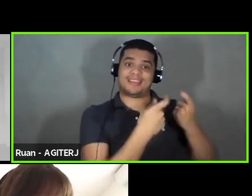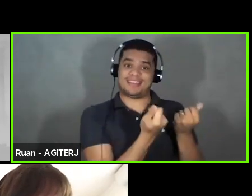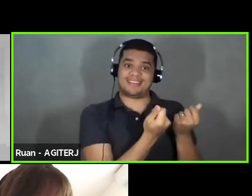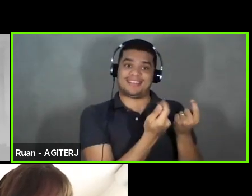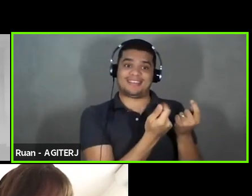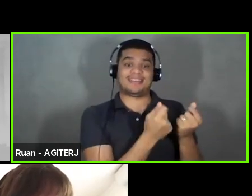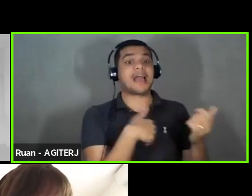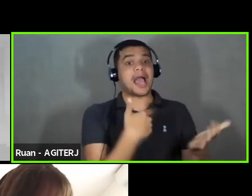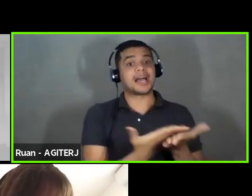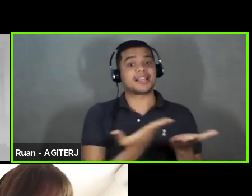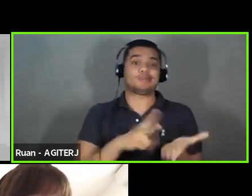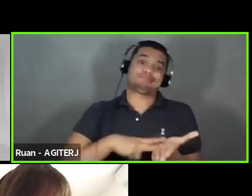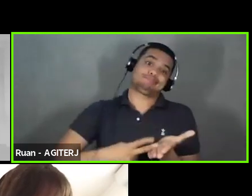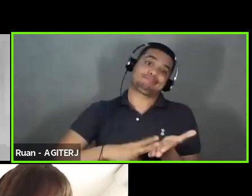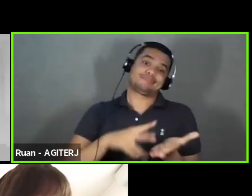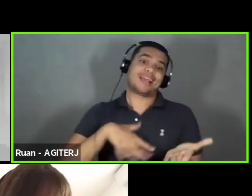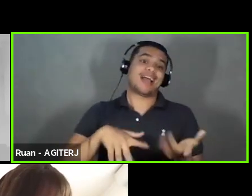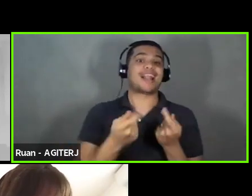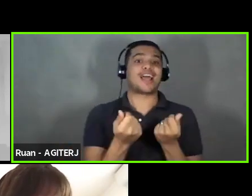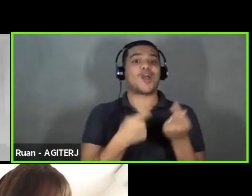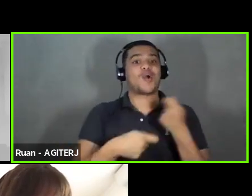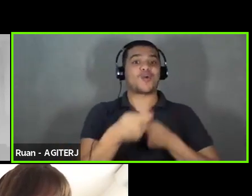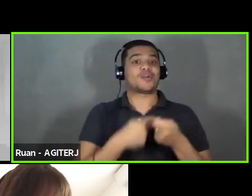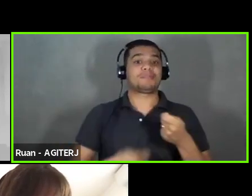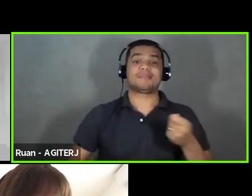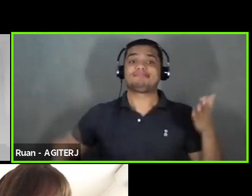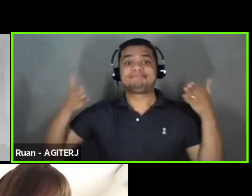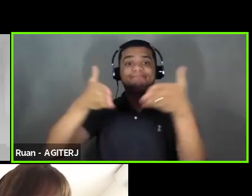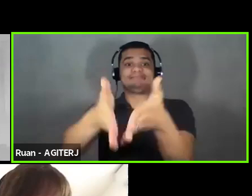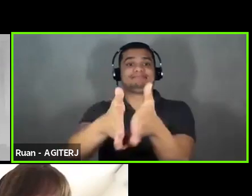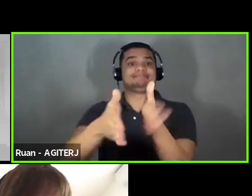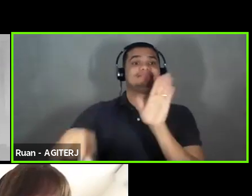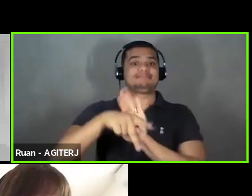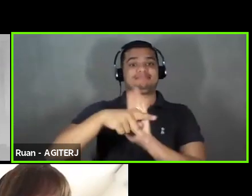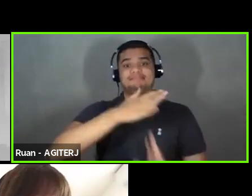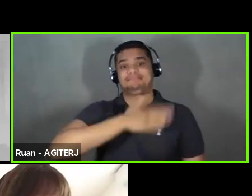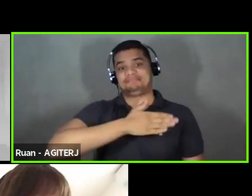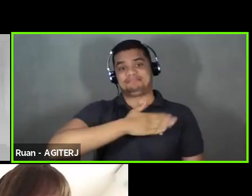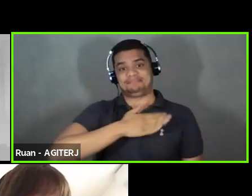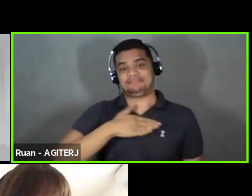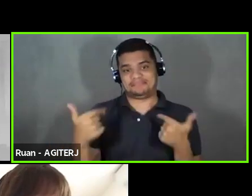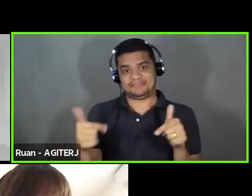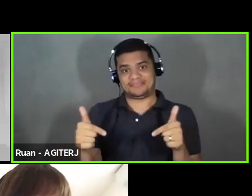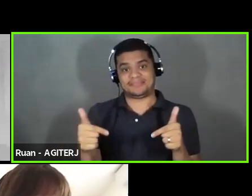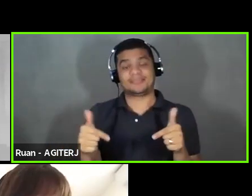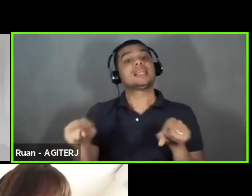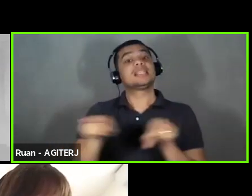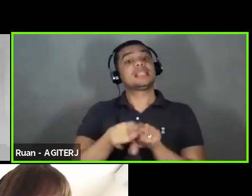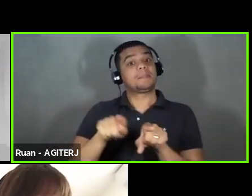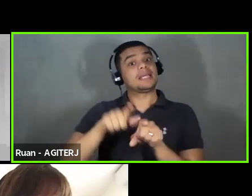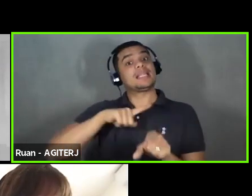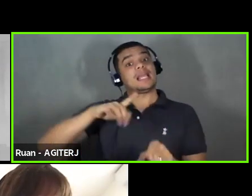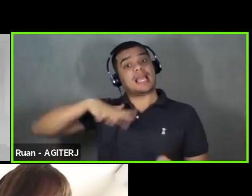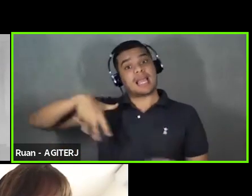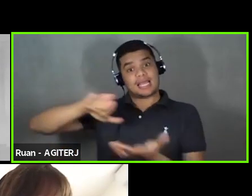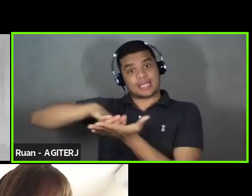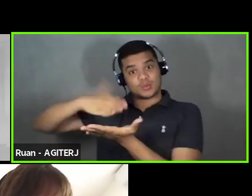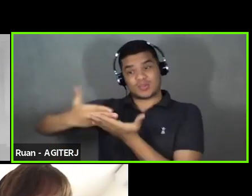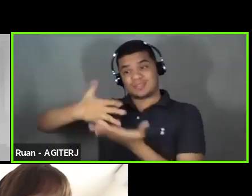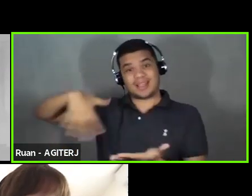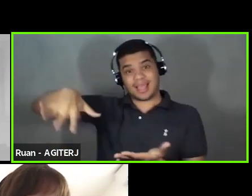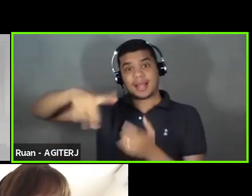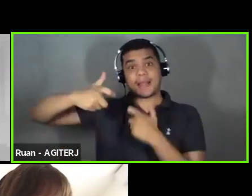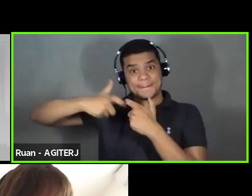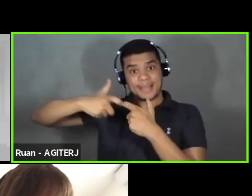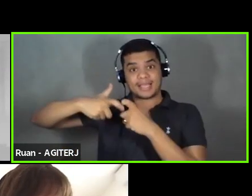coisa de economia. Então, acaba sendo um nicho para você, né? Quem também está na interpretação e é da área médica e foi